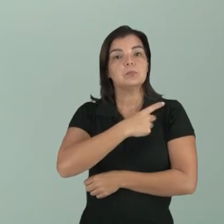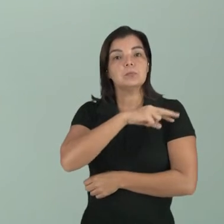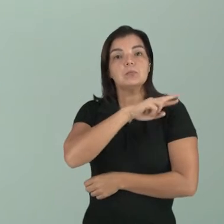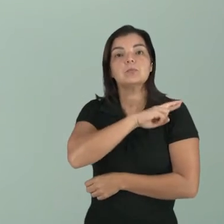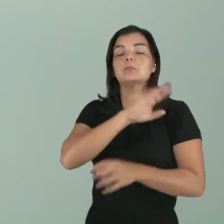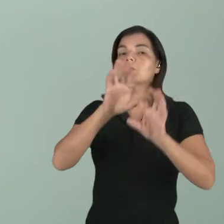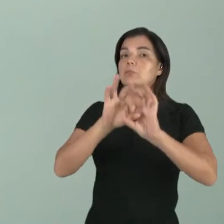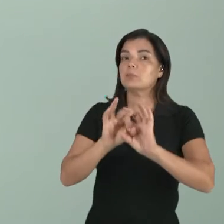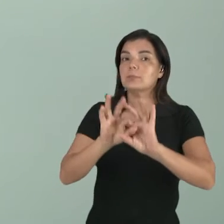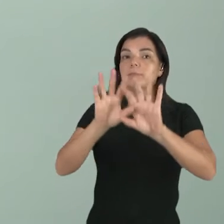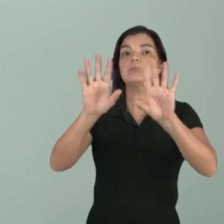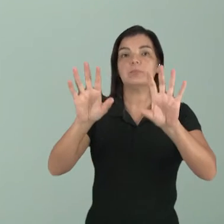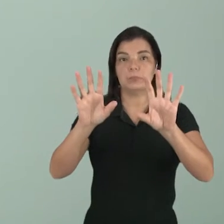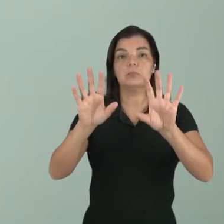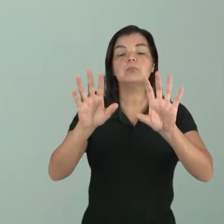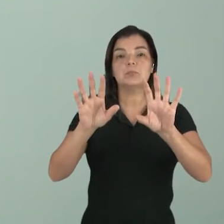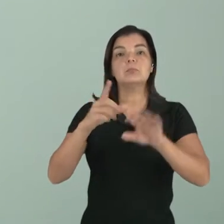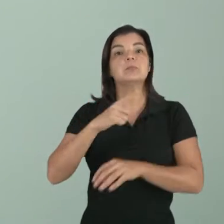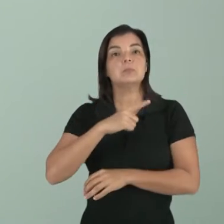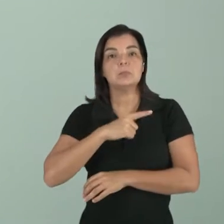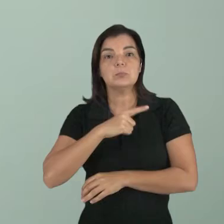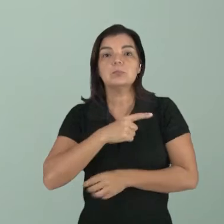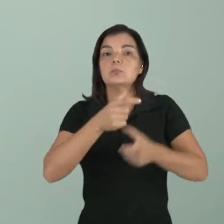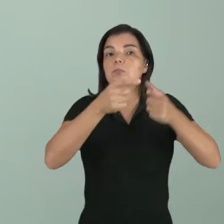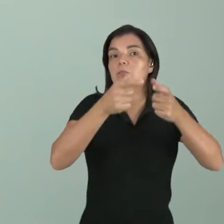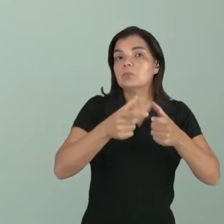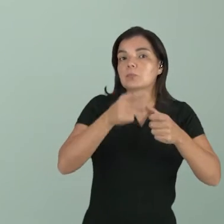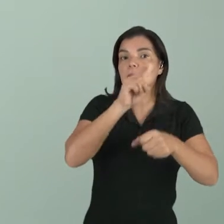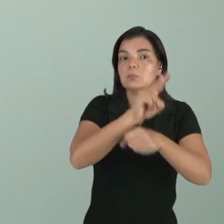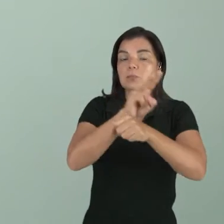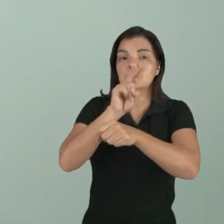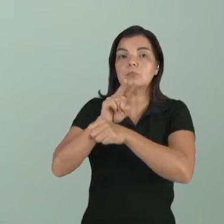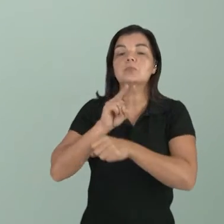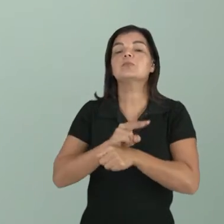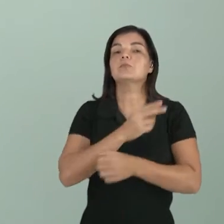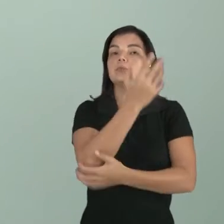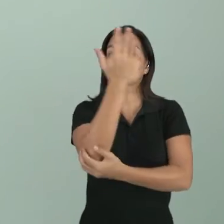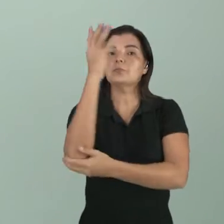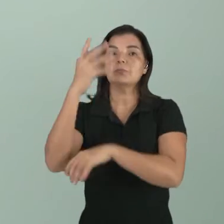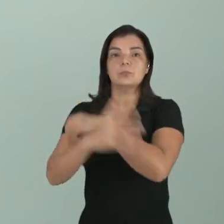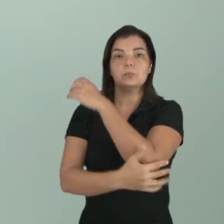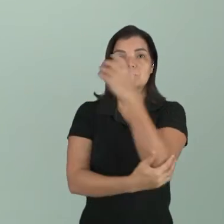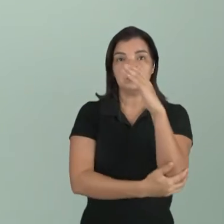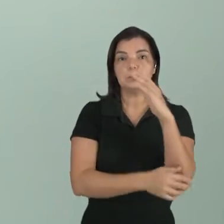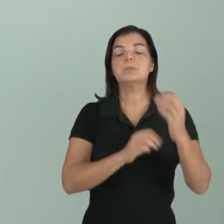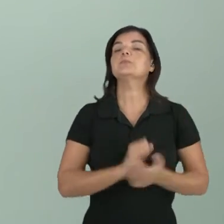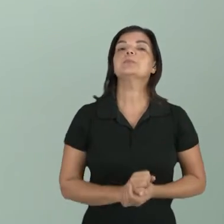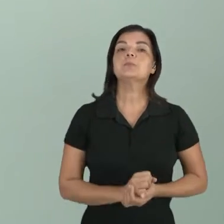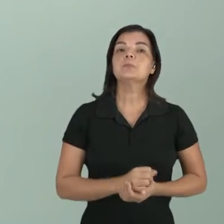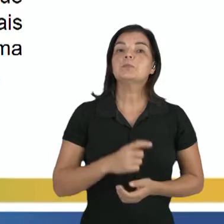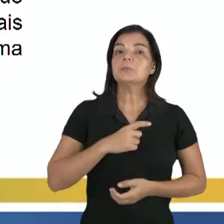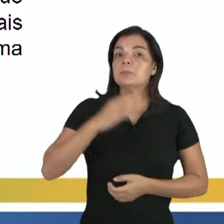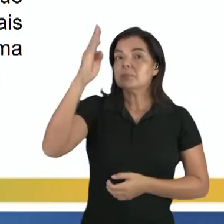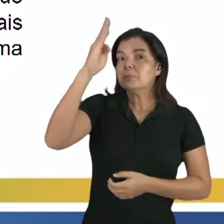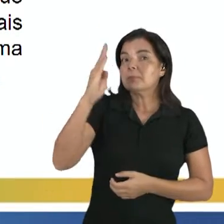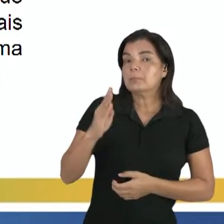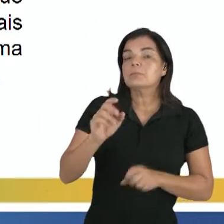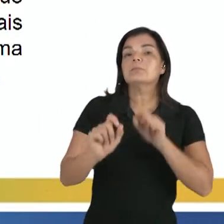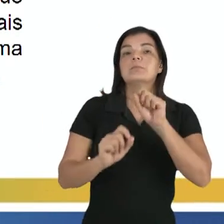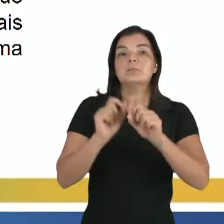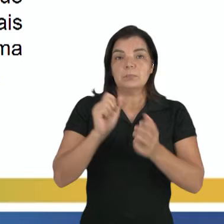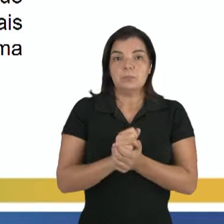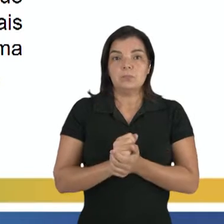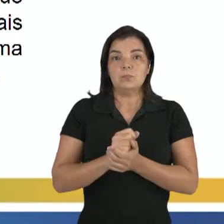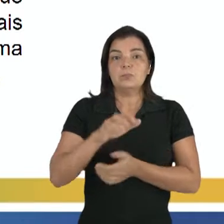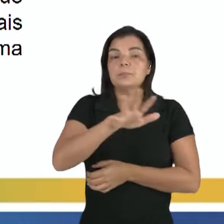essa liberdade para criar essas unidades de preservação ambiental. Bom, no Brasil, essas unidades elas são definidas